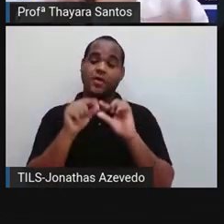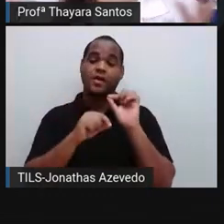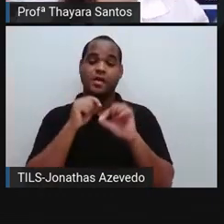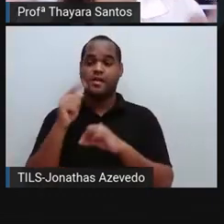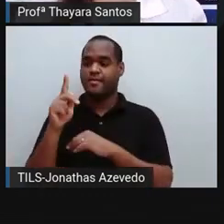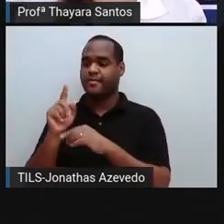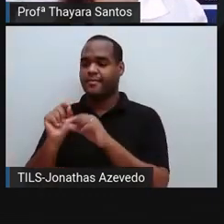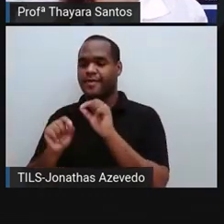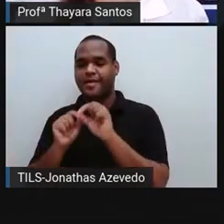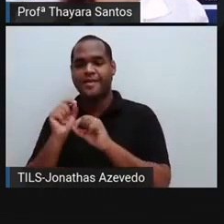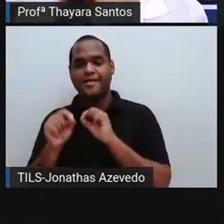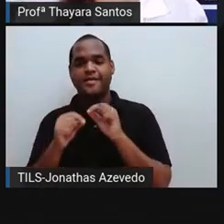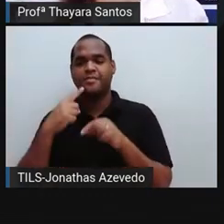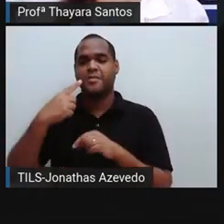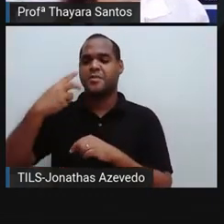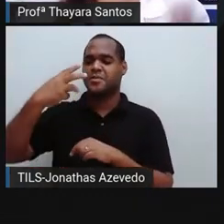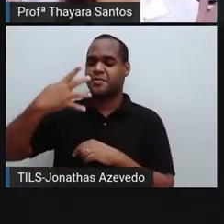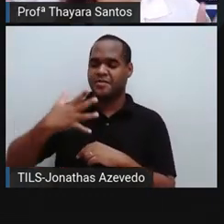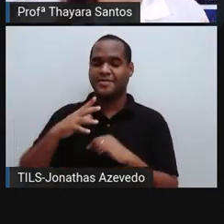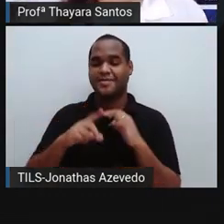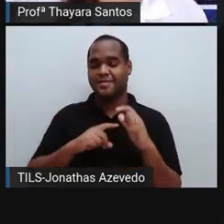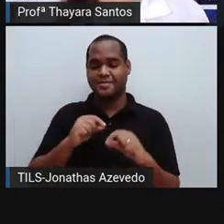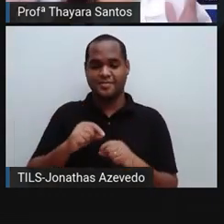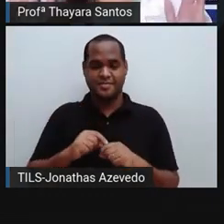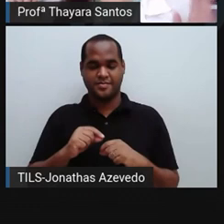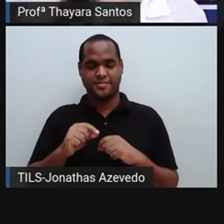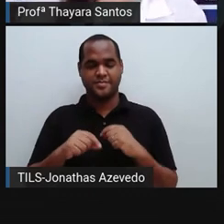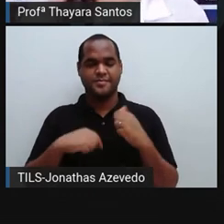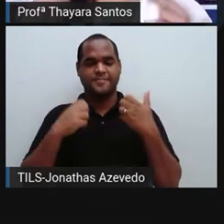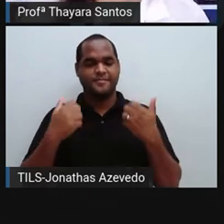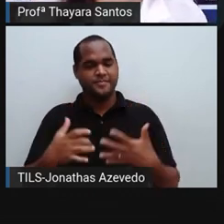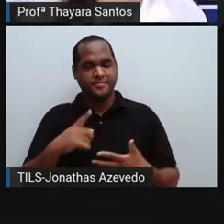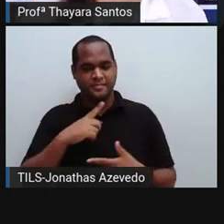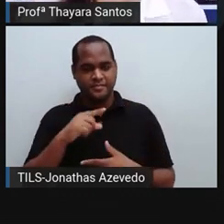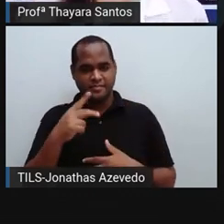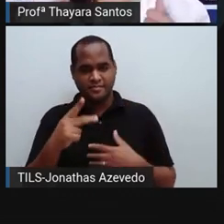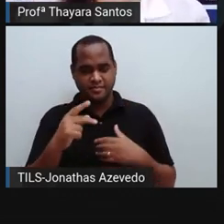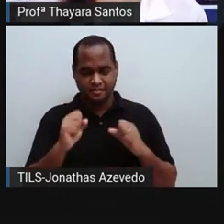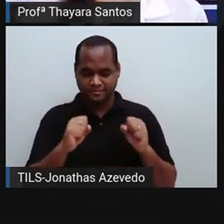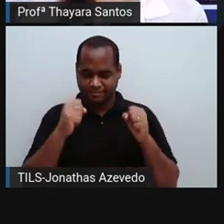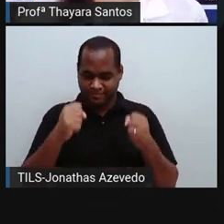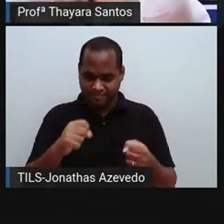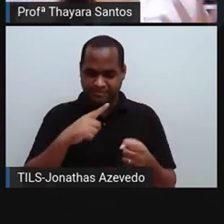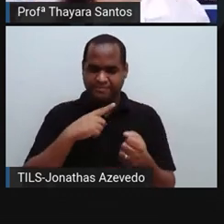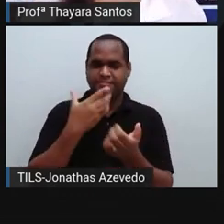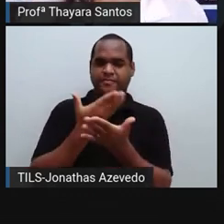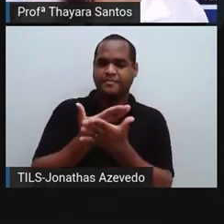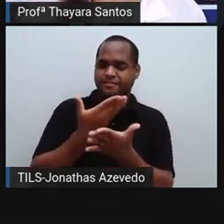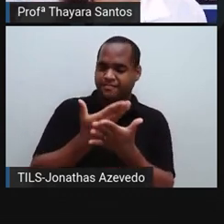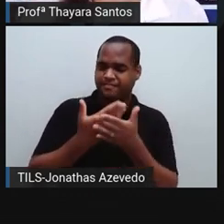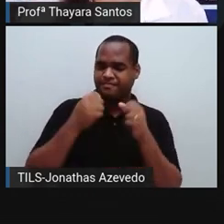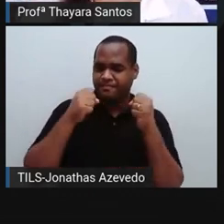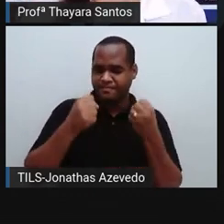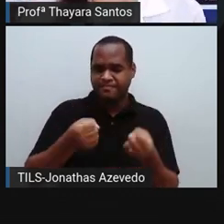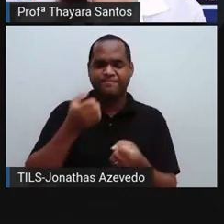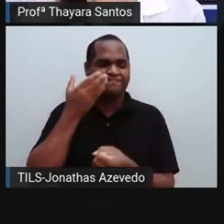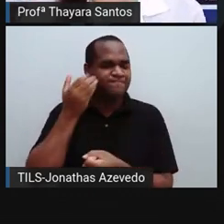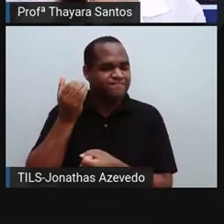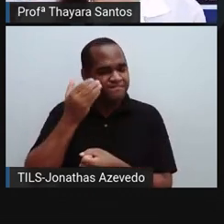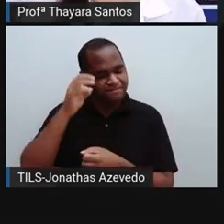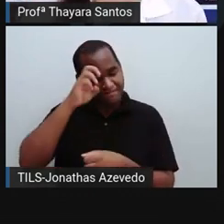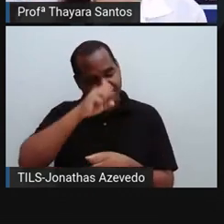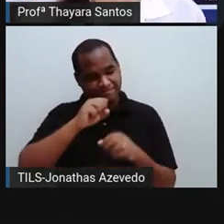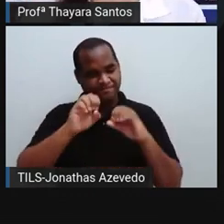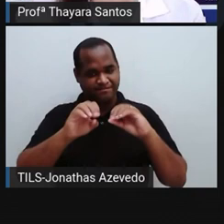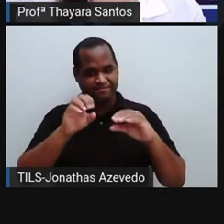alunos que estão lá nas primeiras colocações. Vou ver aí quem é que está se dedicando mesmo, quem está estudando, quem está entendendo as coisas que a gente está conversando